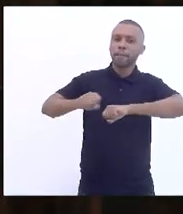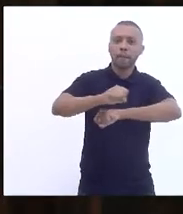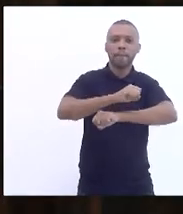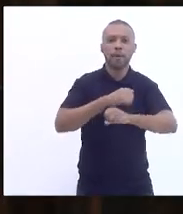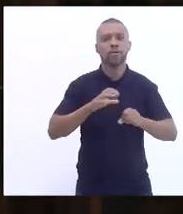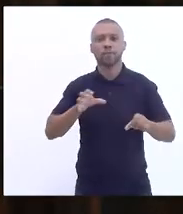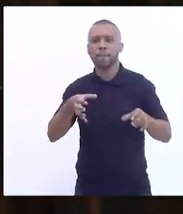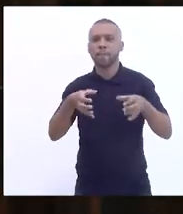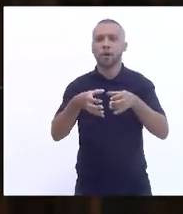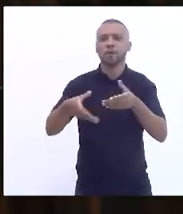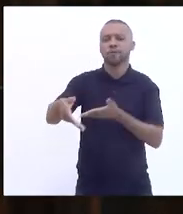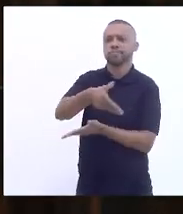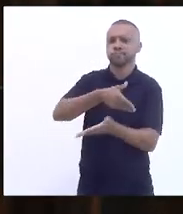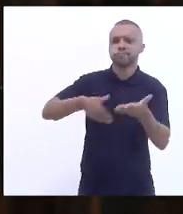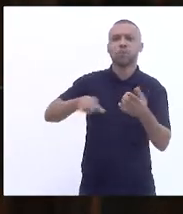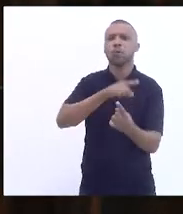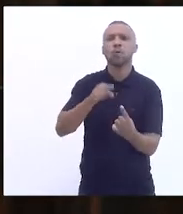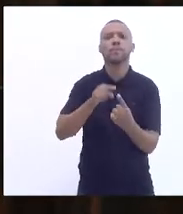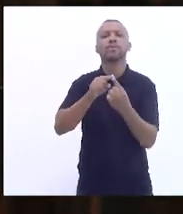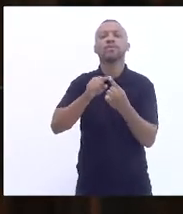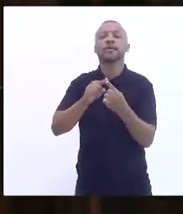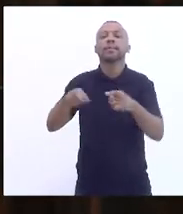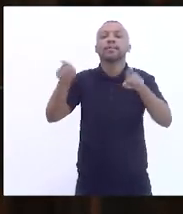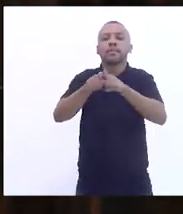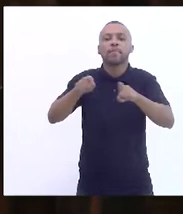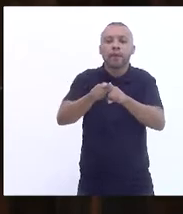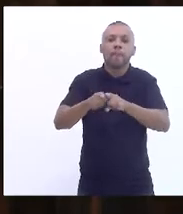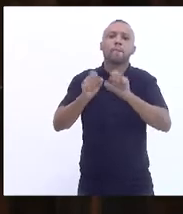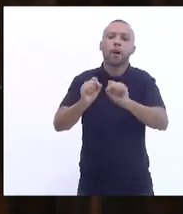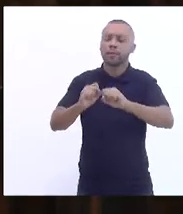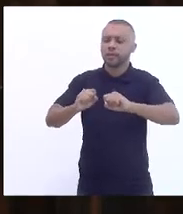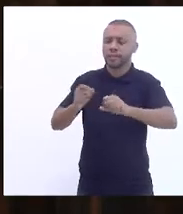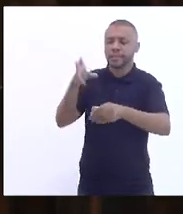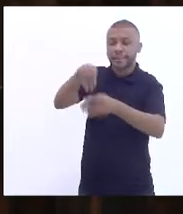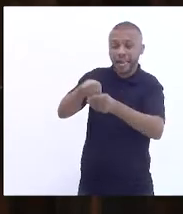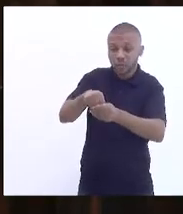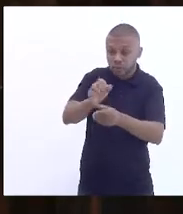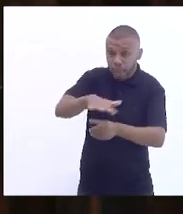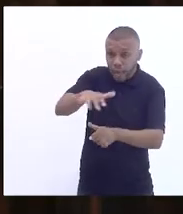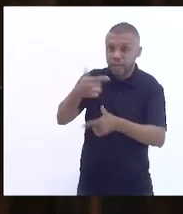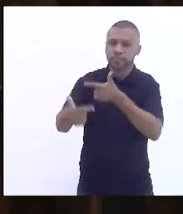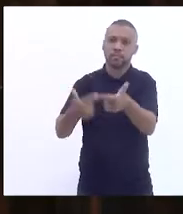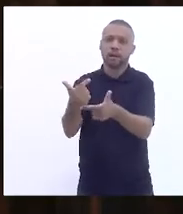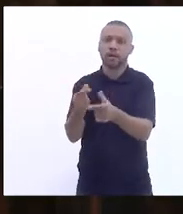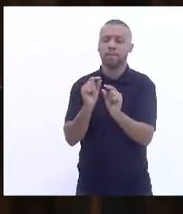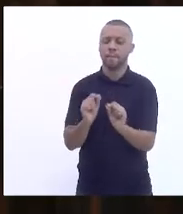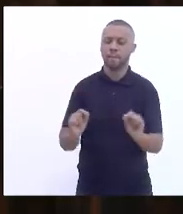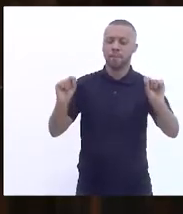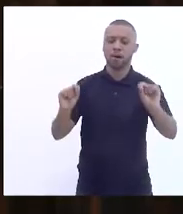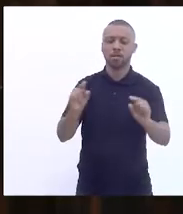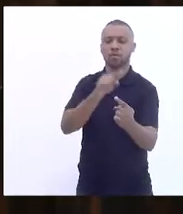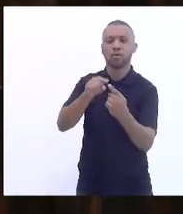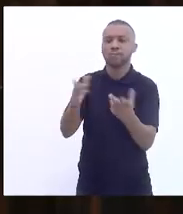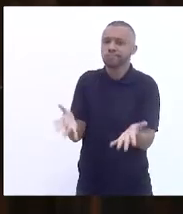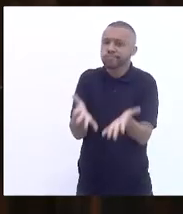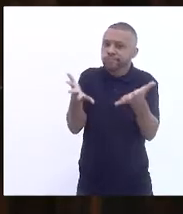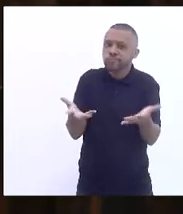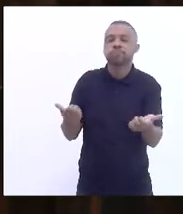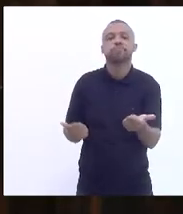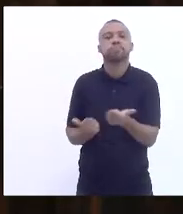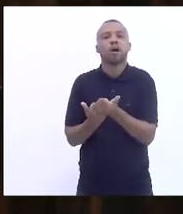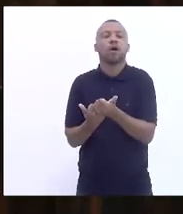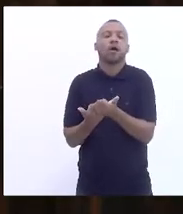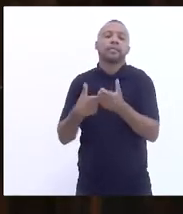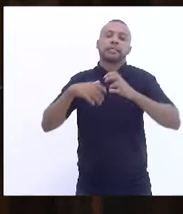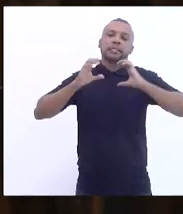coletivos de forma com que eles possam também dentro da sua área de atuação trabalhar em prol da